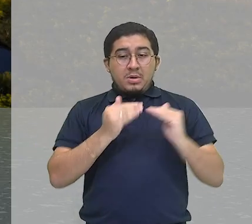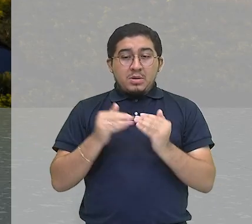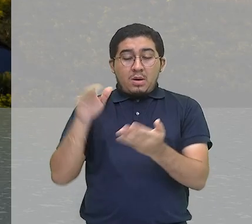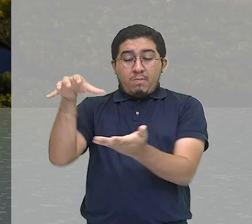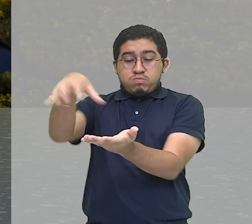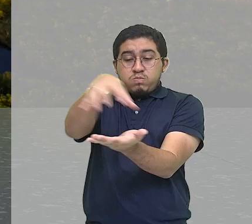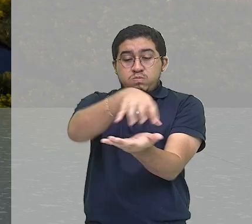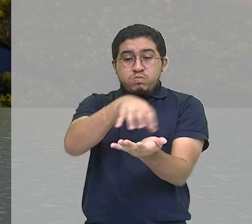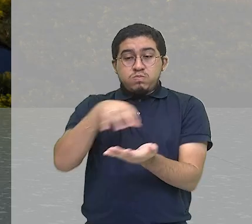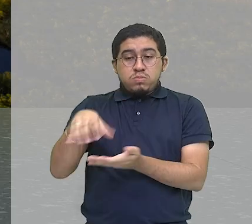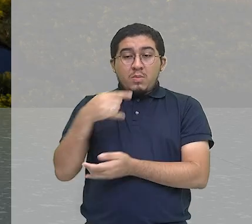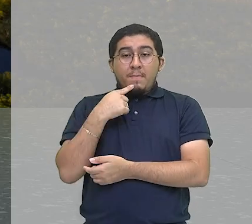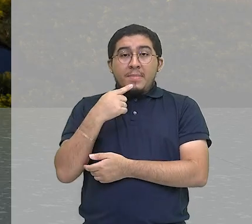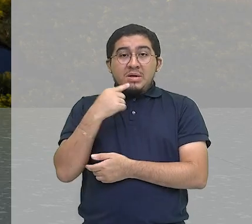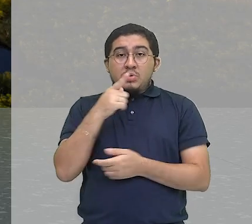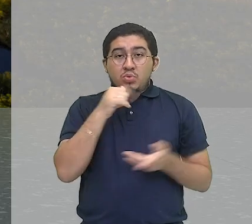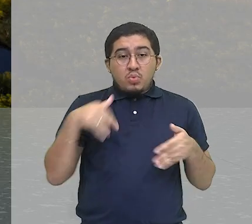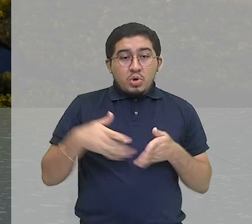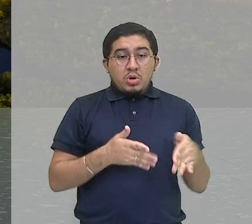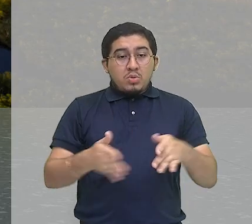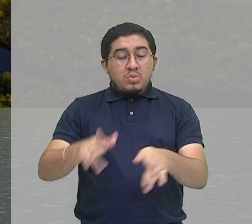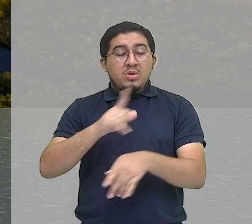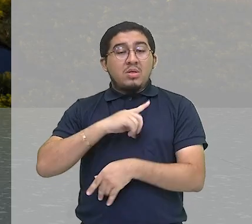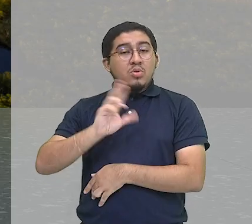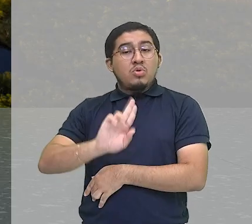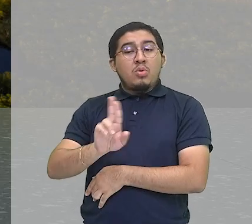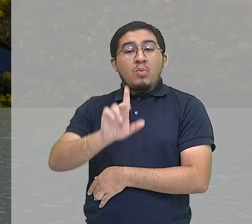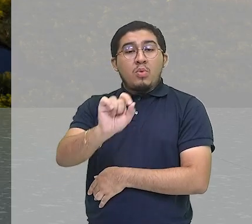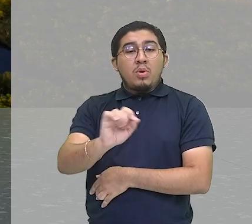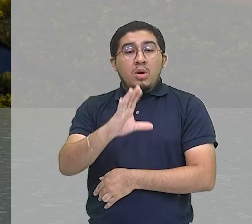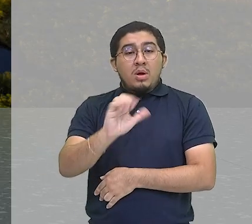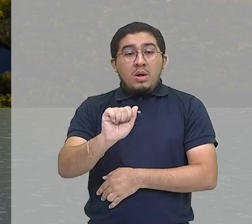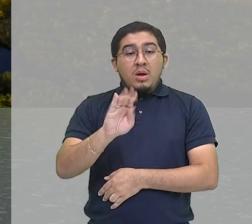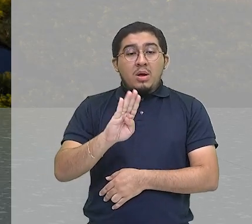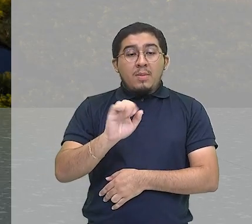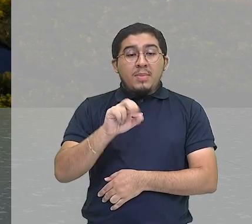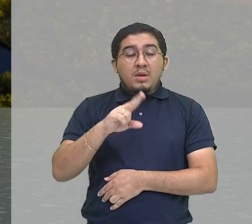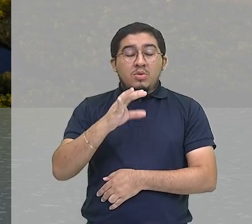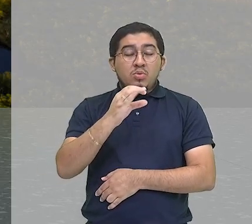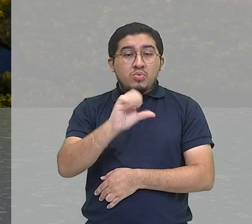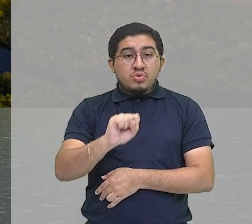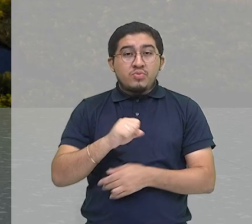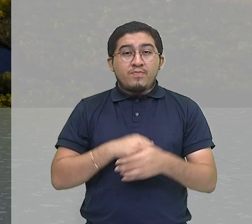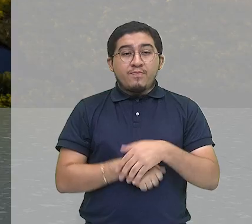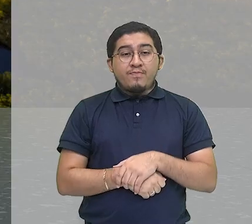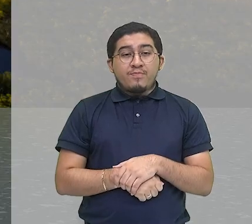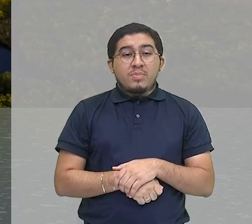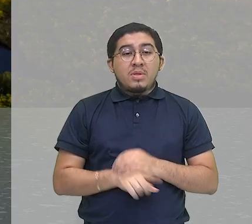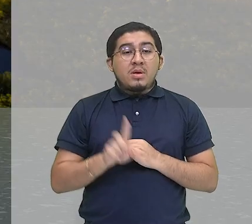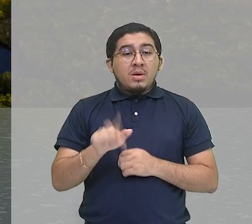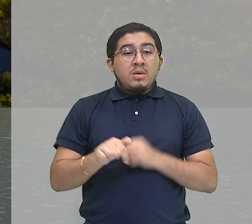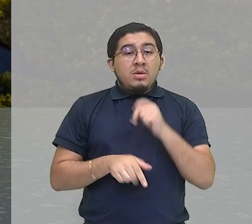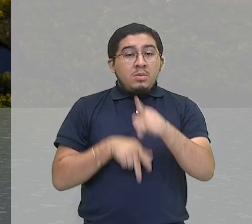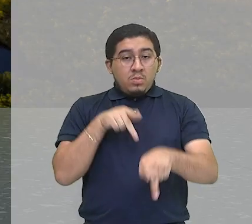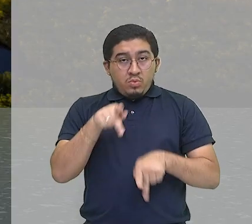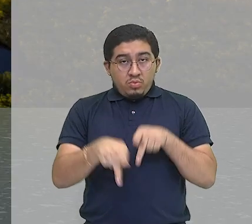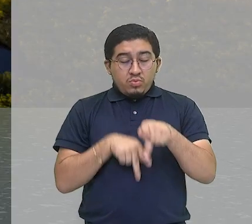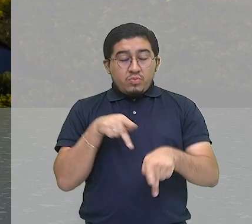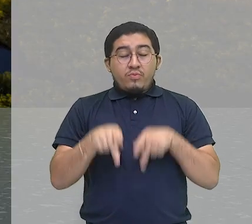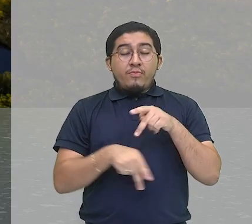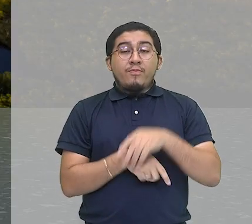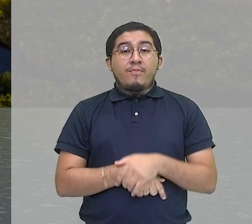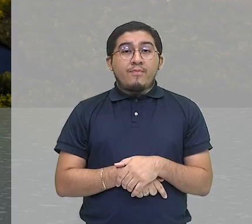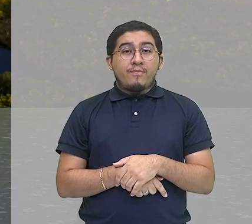beira dos rios, e que eram chamadas de quê? De cabanos. Essa população, que são os